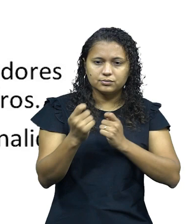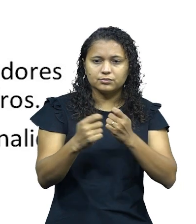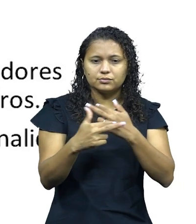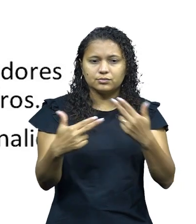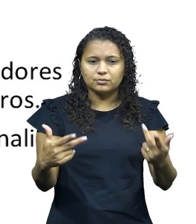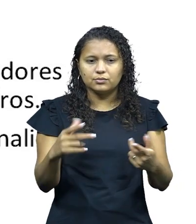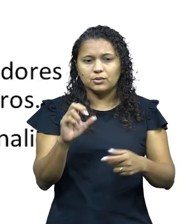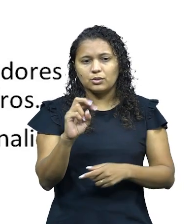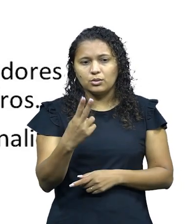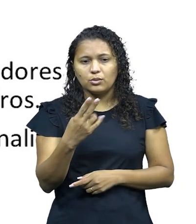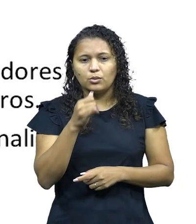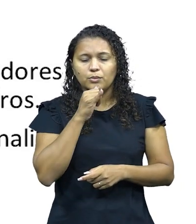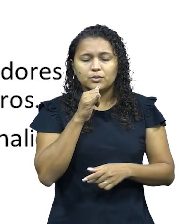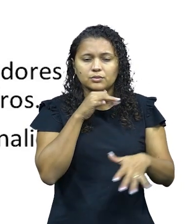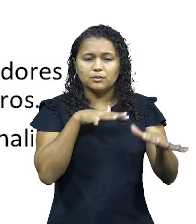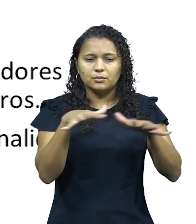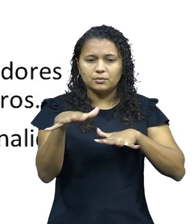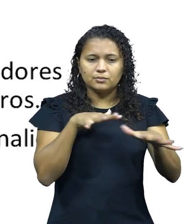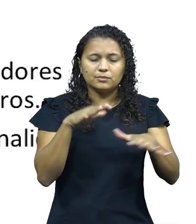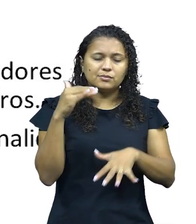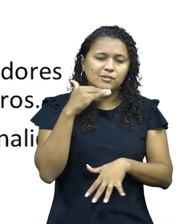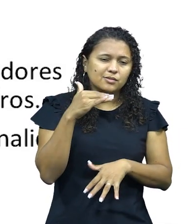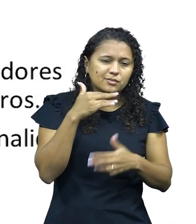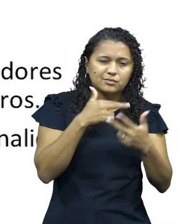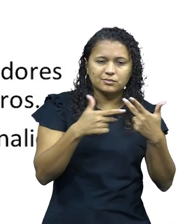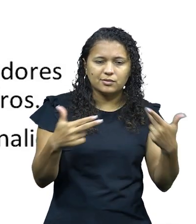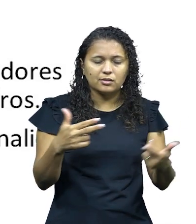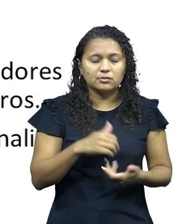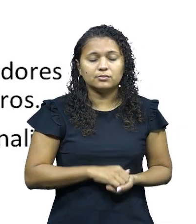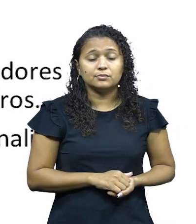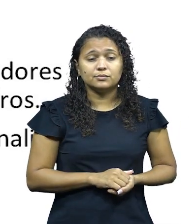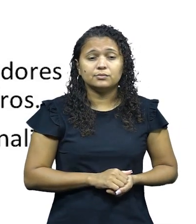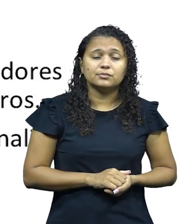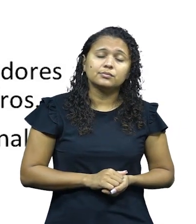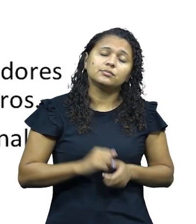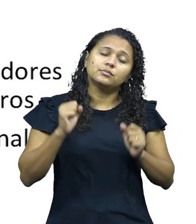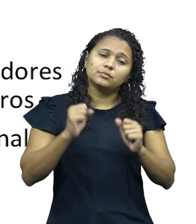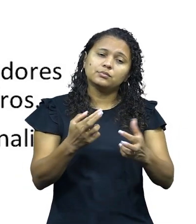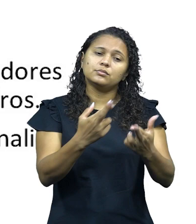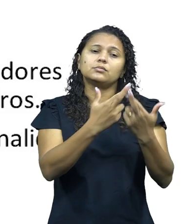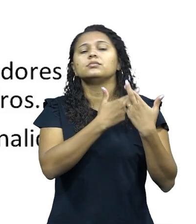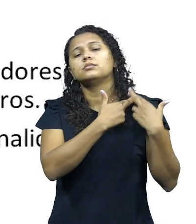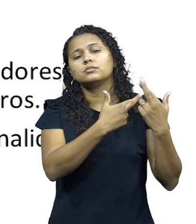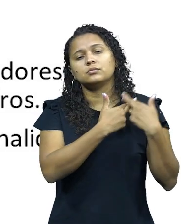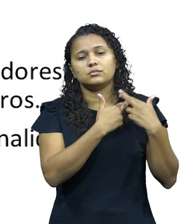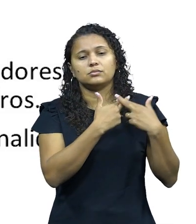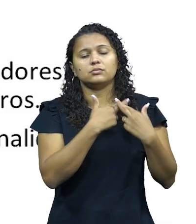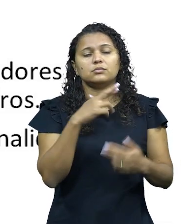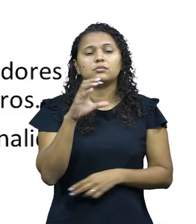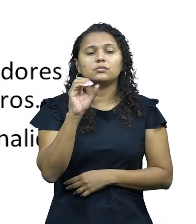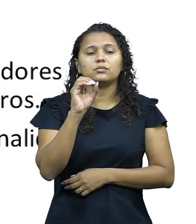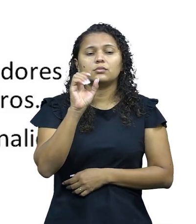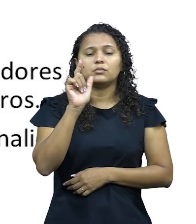manipulação indevida ou da movimentação defeituosa, é responsabilidade do ógmo, o